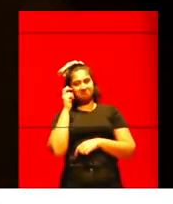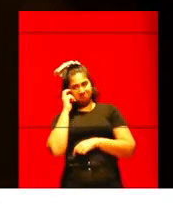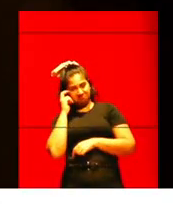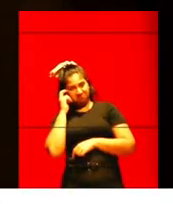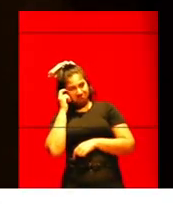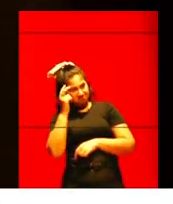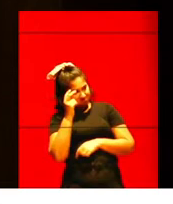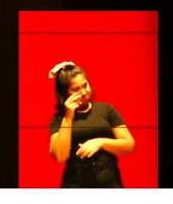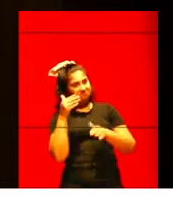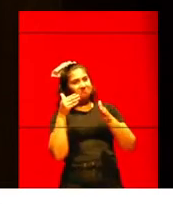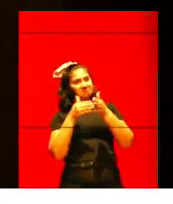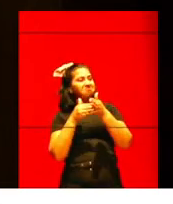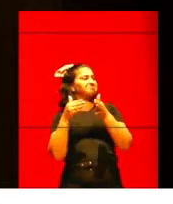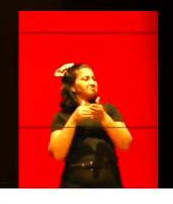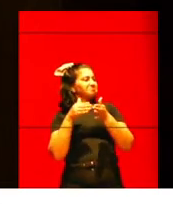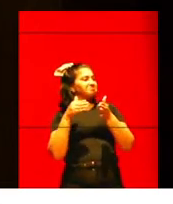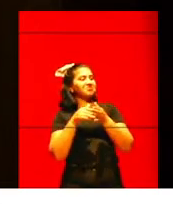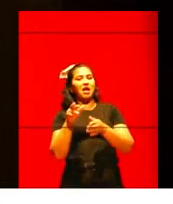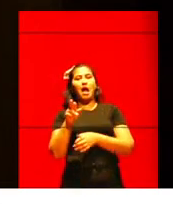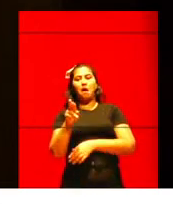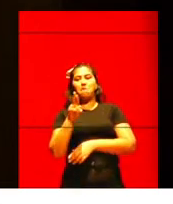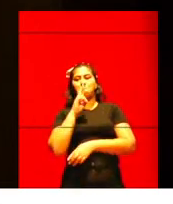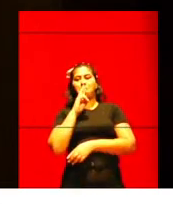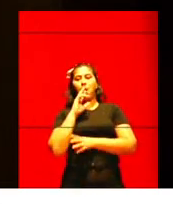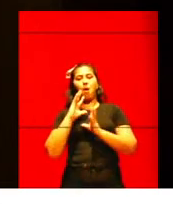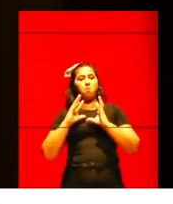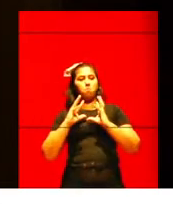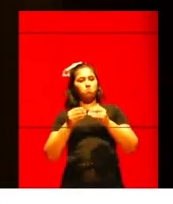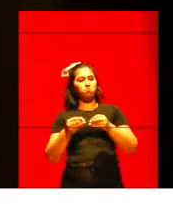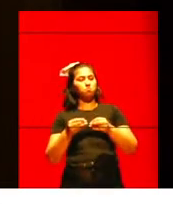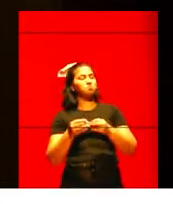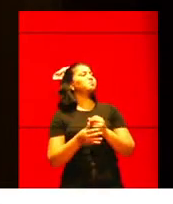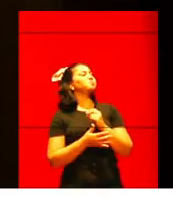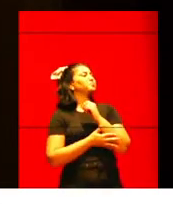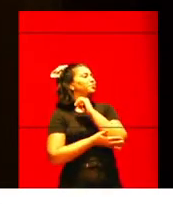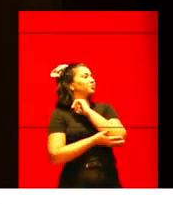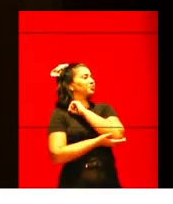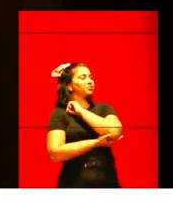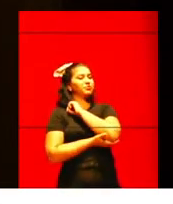ó, respondendo tudo.